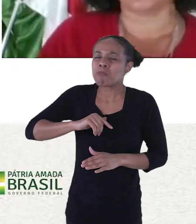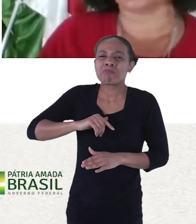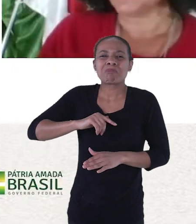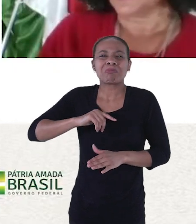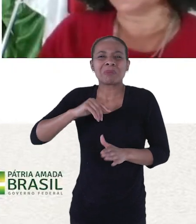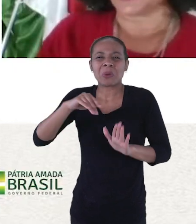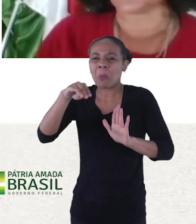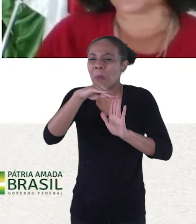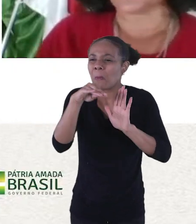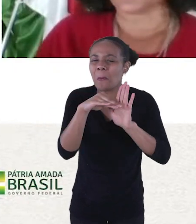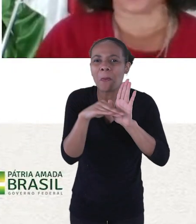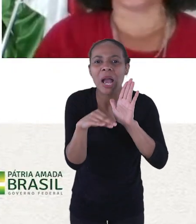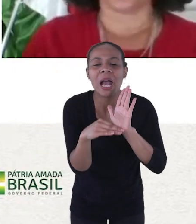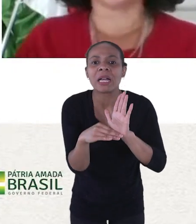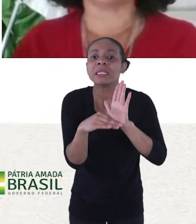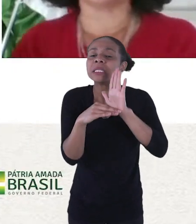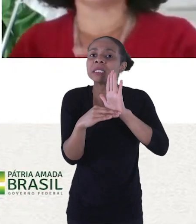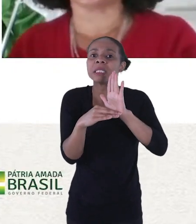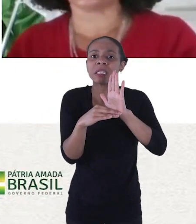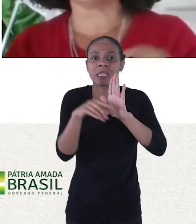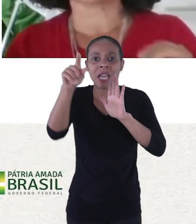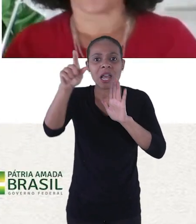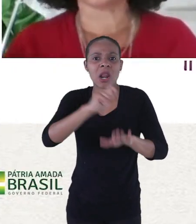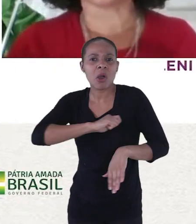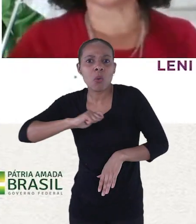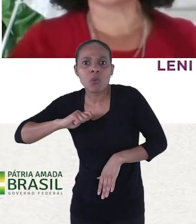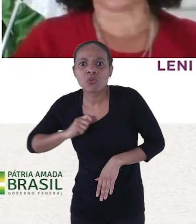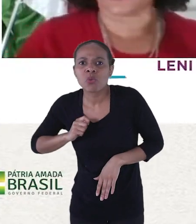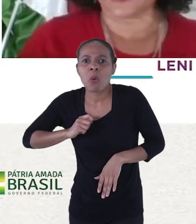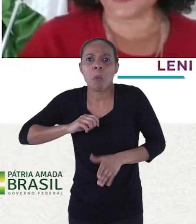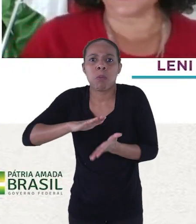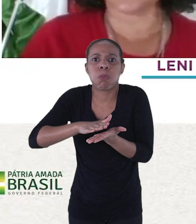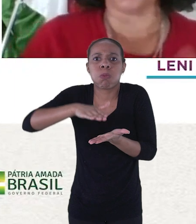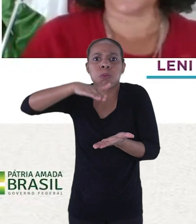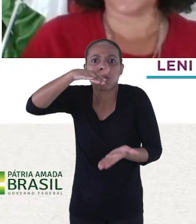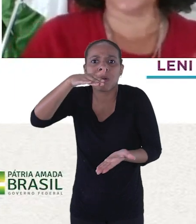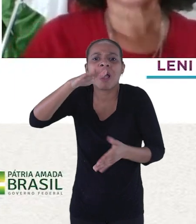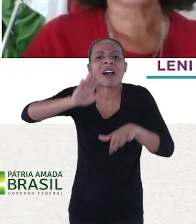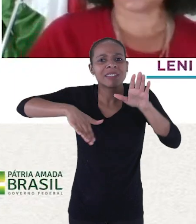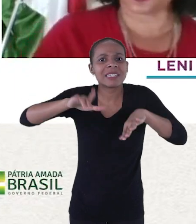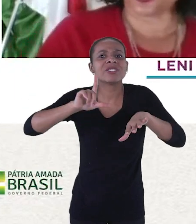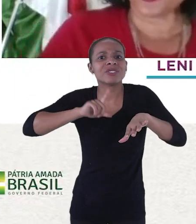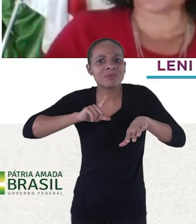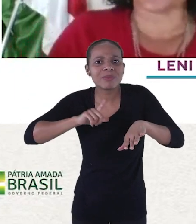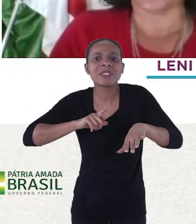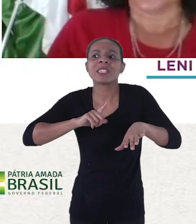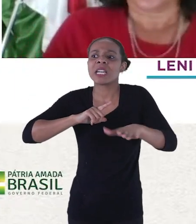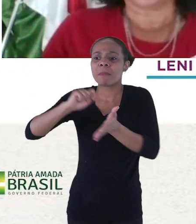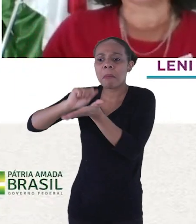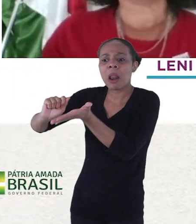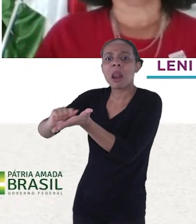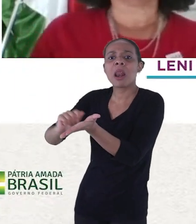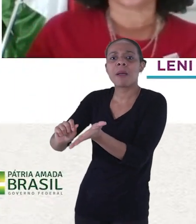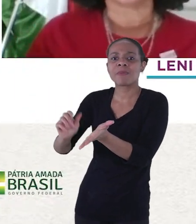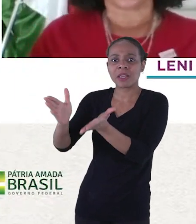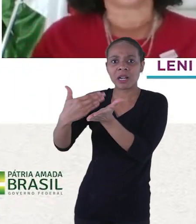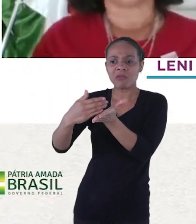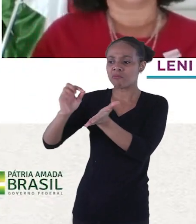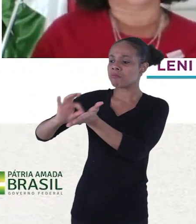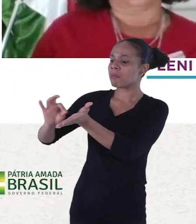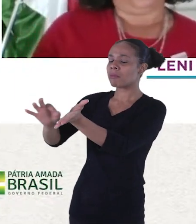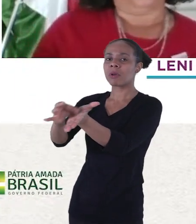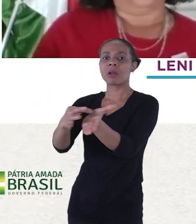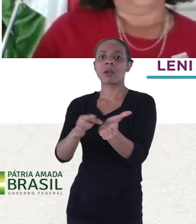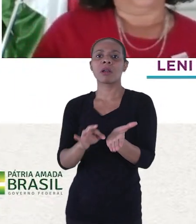altamente solicitada, de às vezes dar autógrafo em 3, 4 livrarias, né, manhã, tarde, noite, para esses meninos